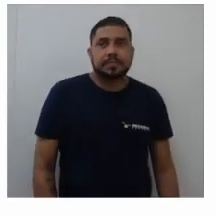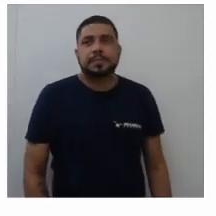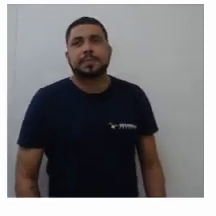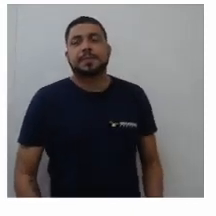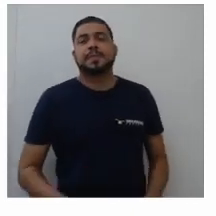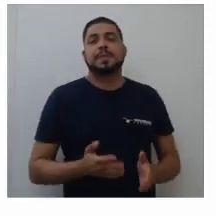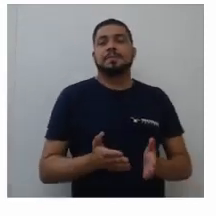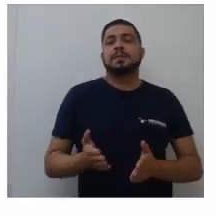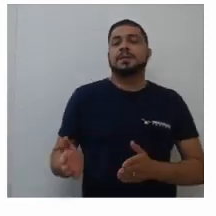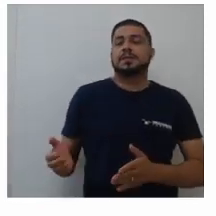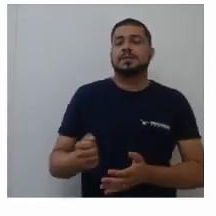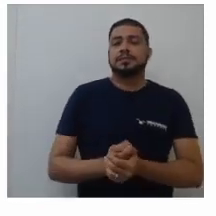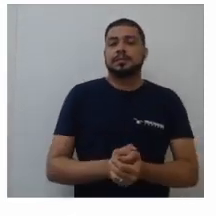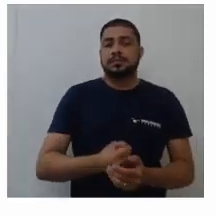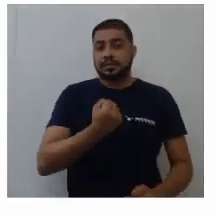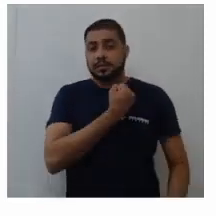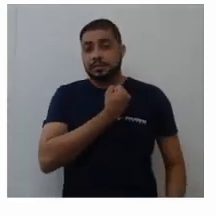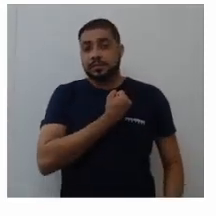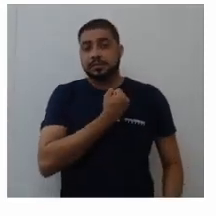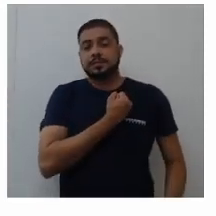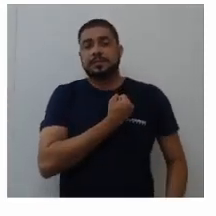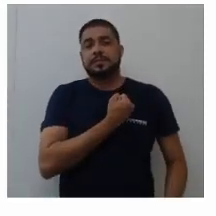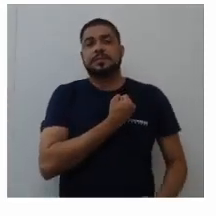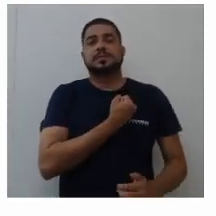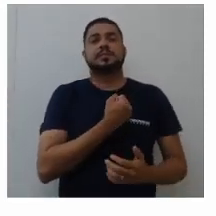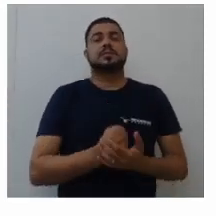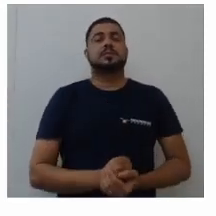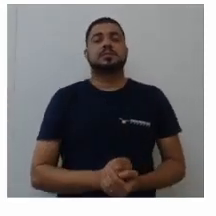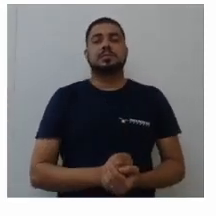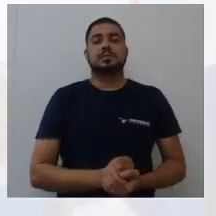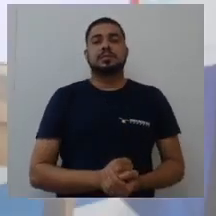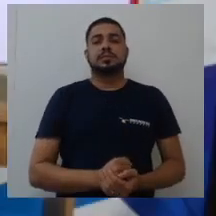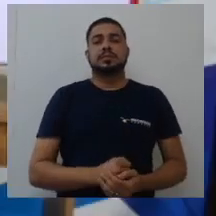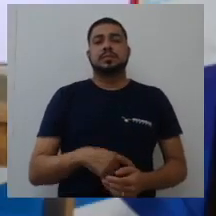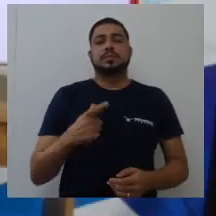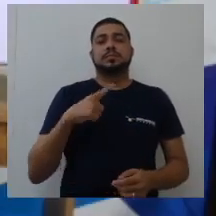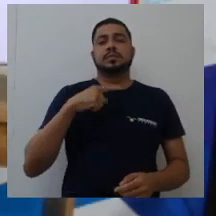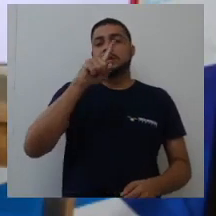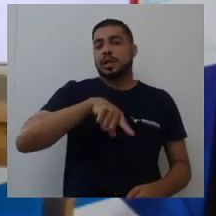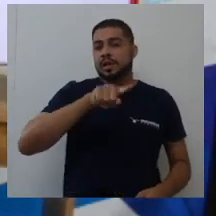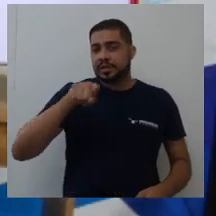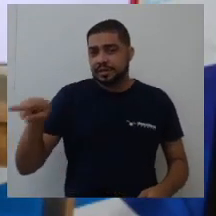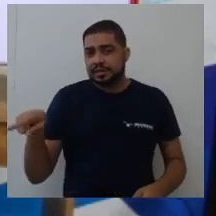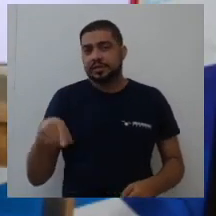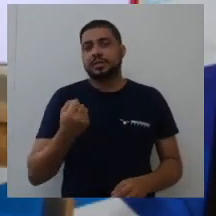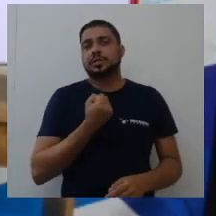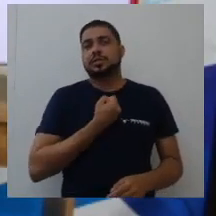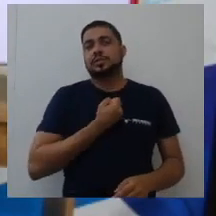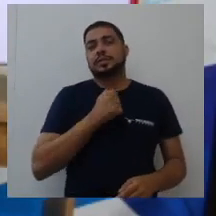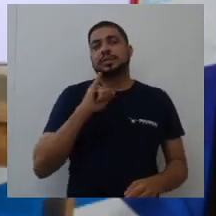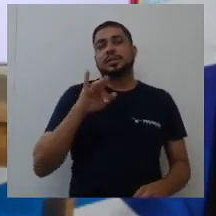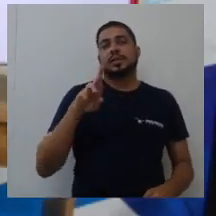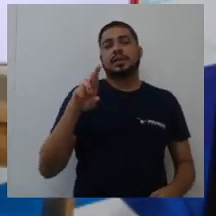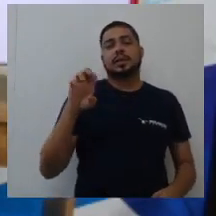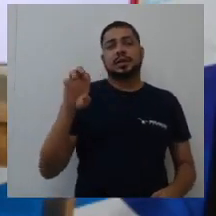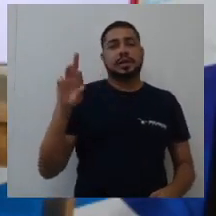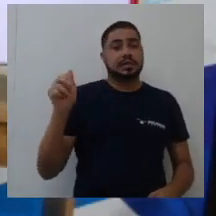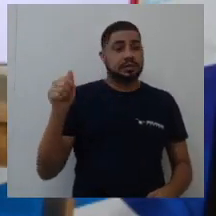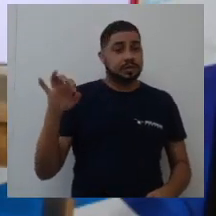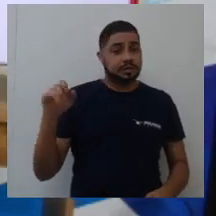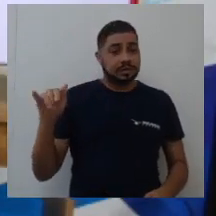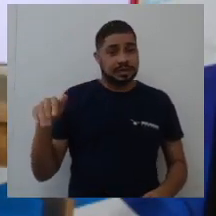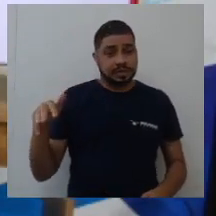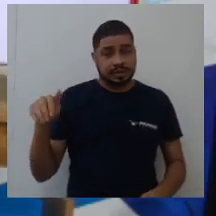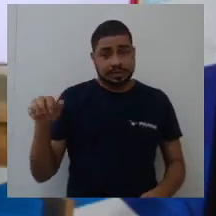parte de números também, com as raízes, os números irracionais, tá bom? Então, dá uma